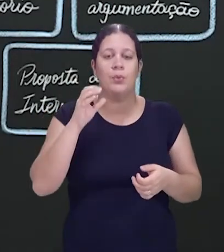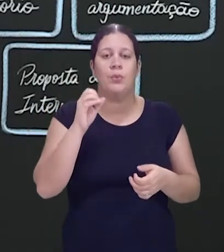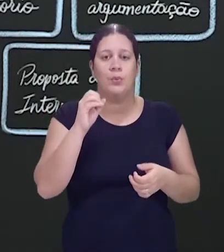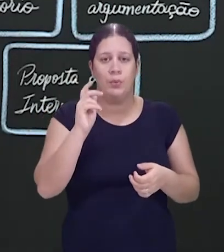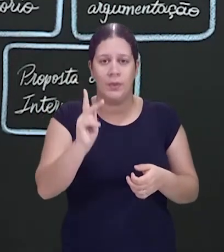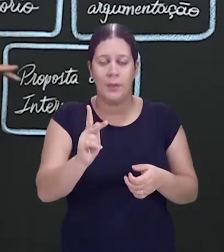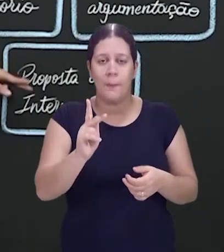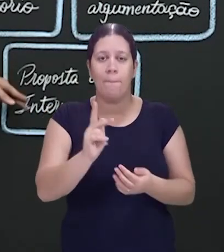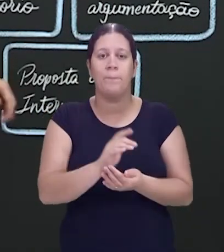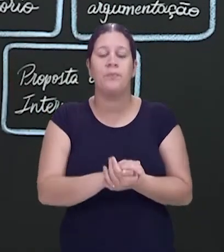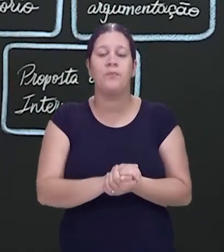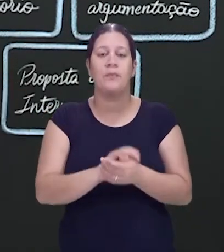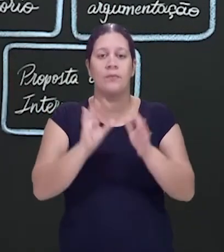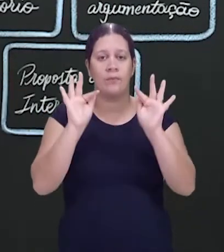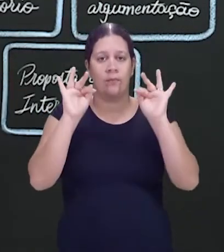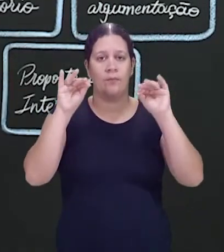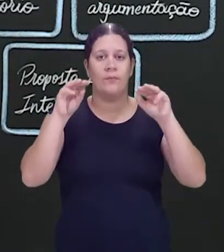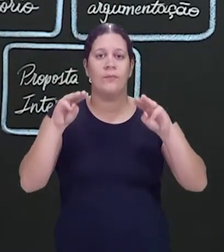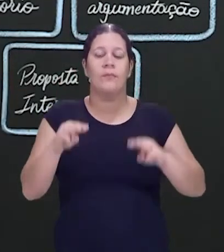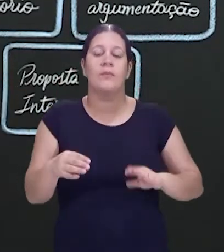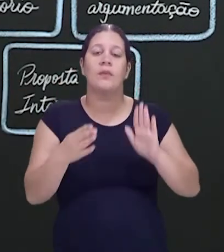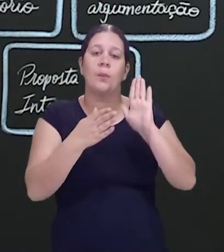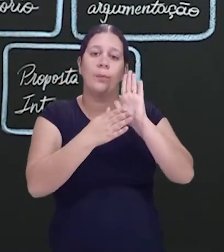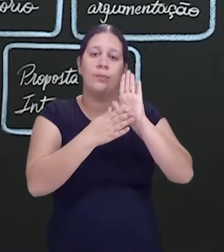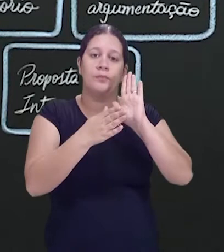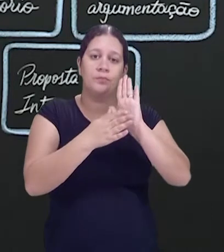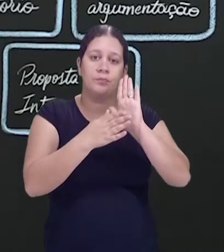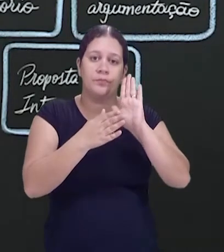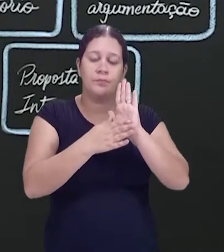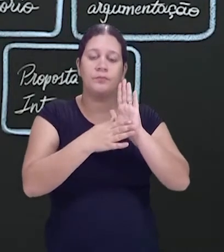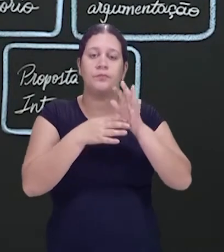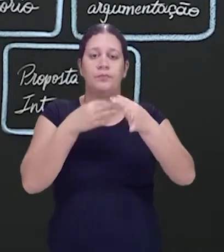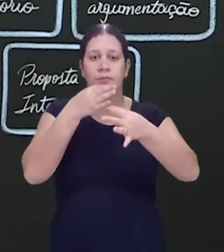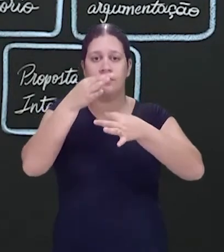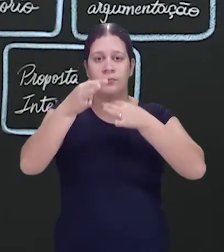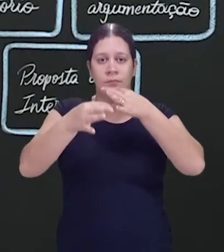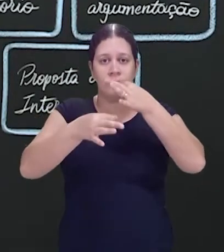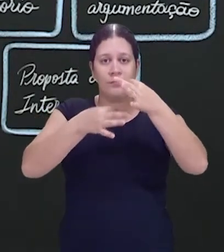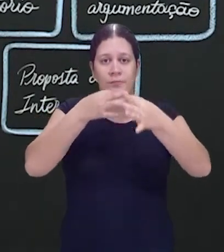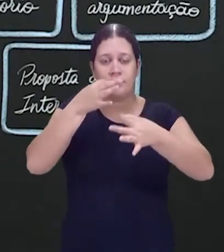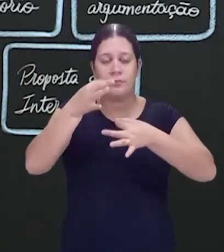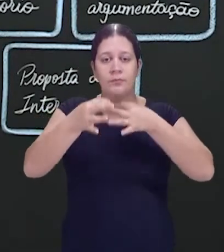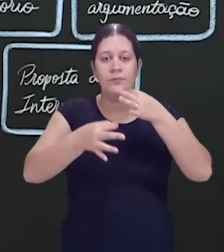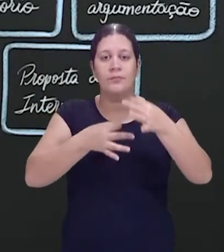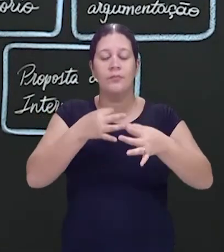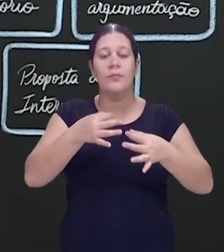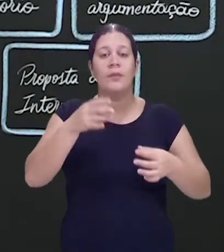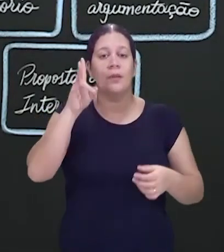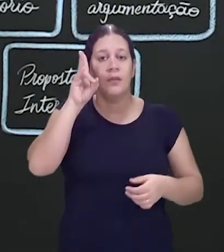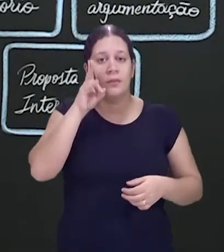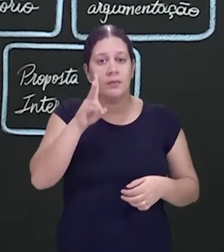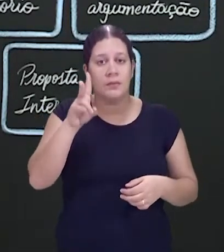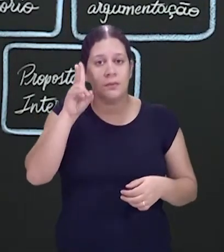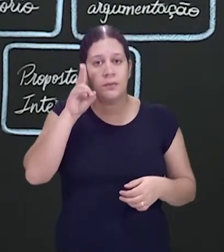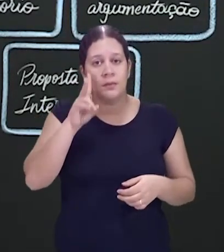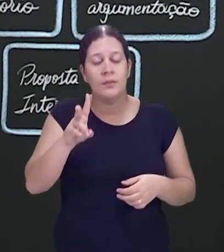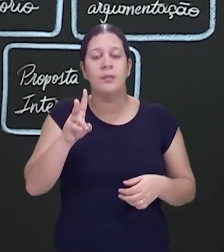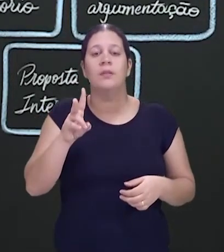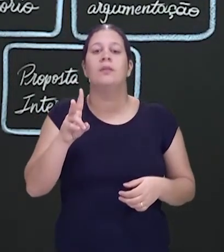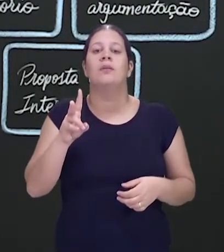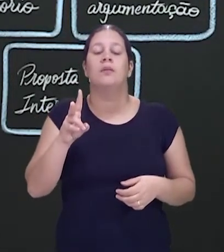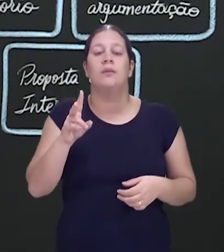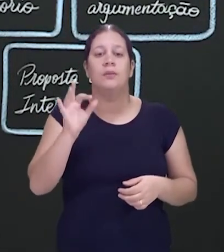ok? Lembra disso. E, por fim, a proposta de intervenção. Quando você sugere no final, olha, lembra que você tem que sugerir, você